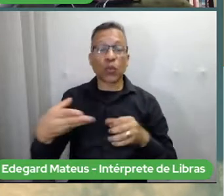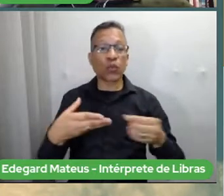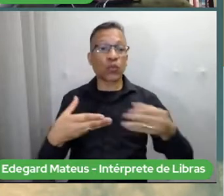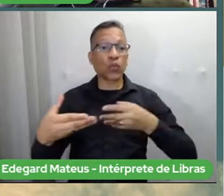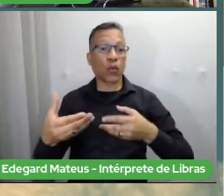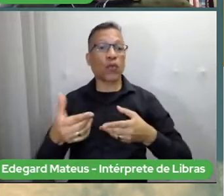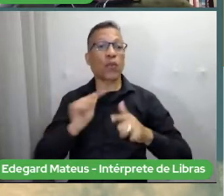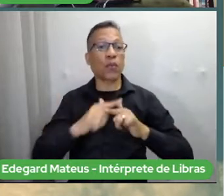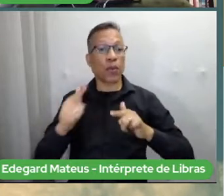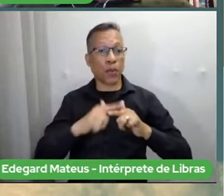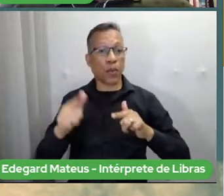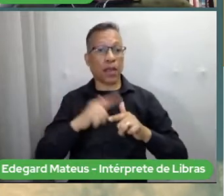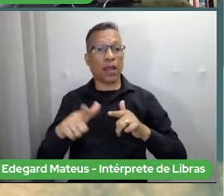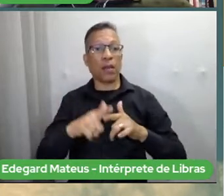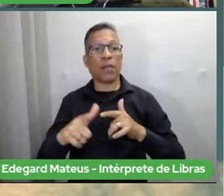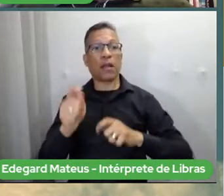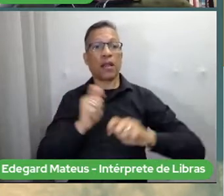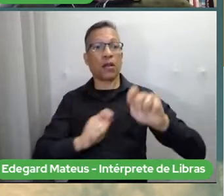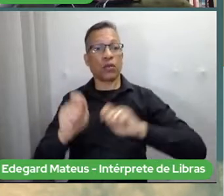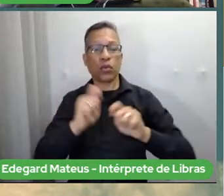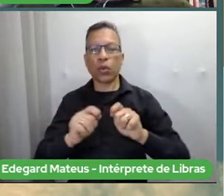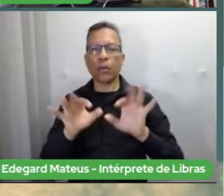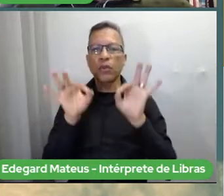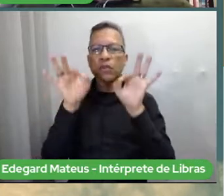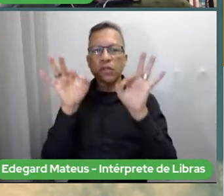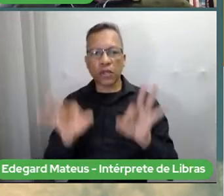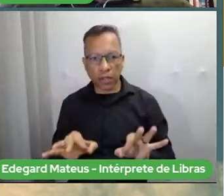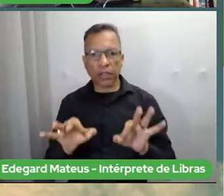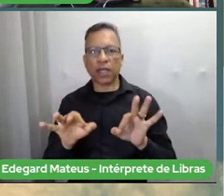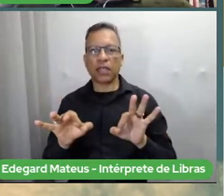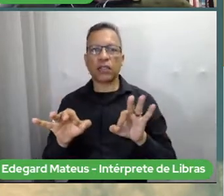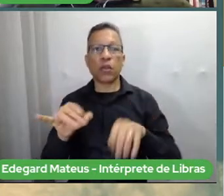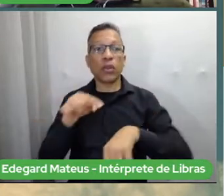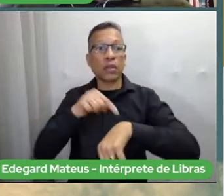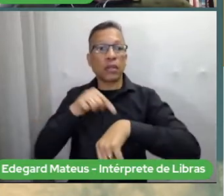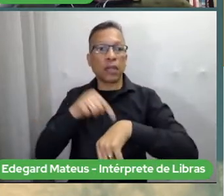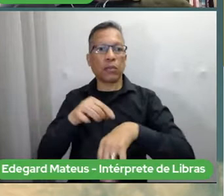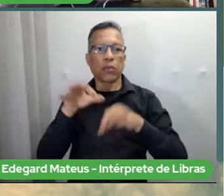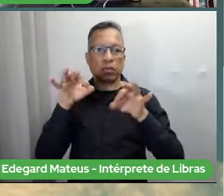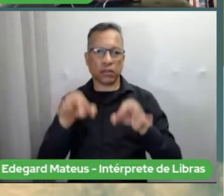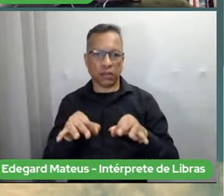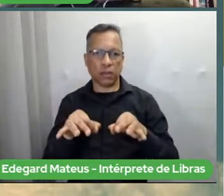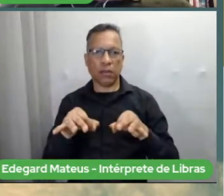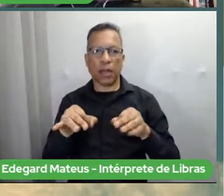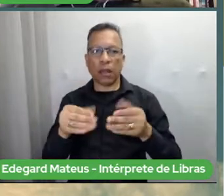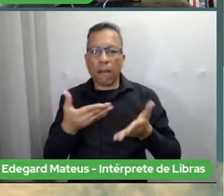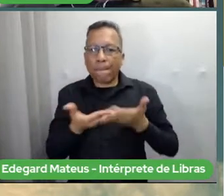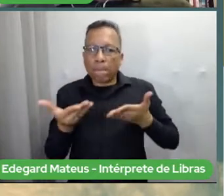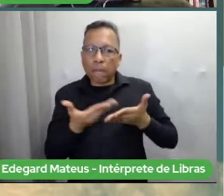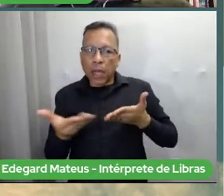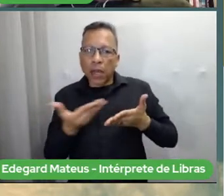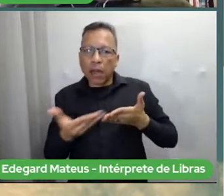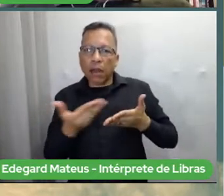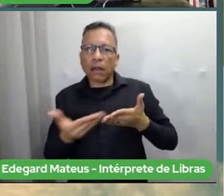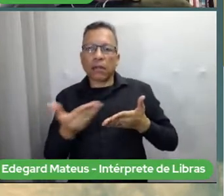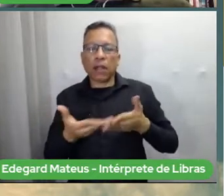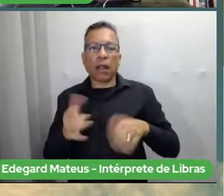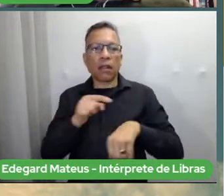surgindo, como eu garanto a escala no timing correto, para não perder time to market, para conseguir